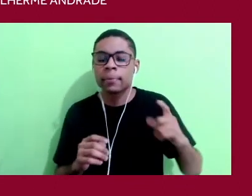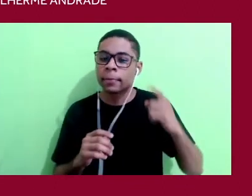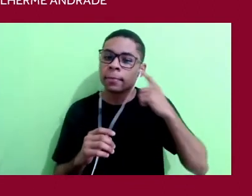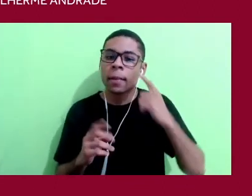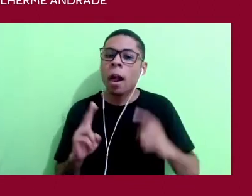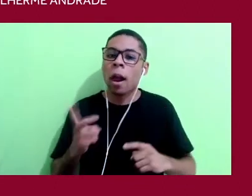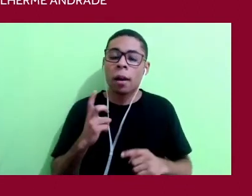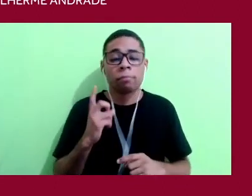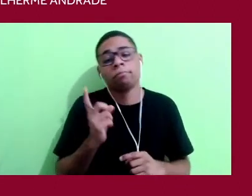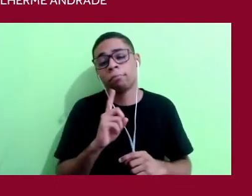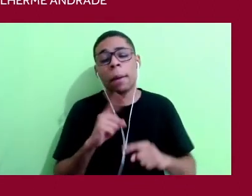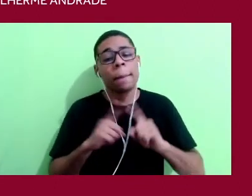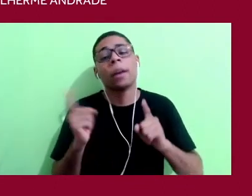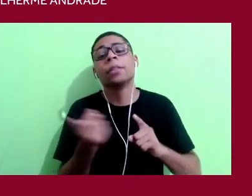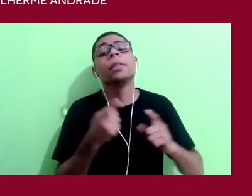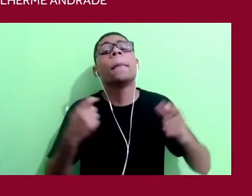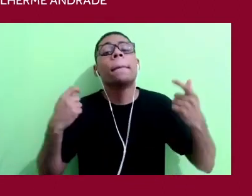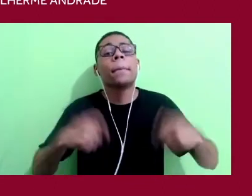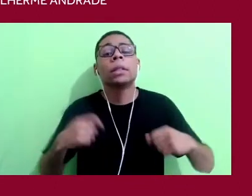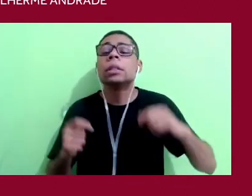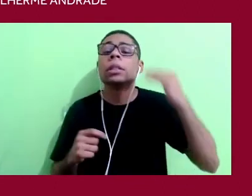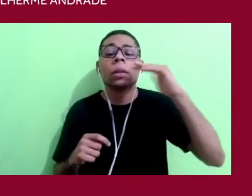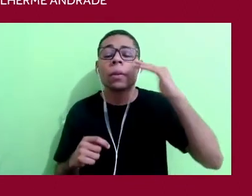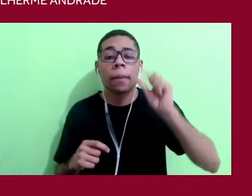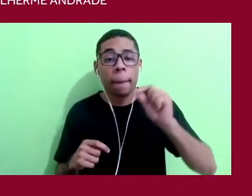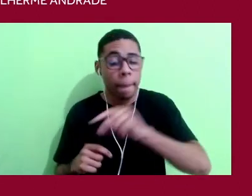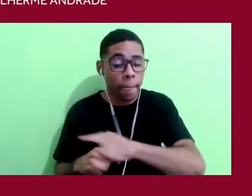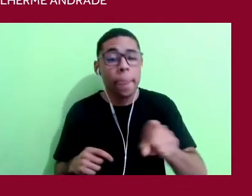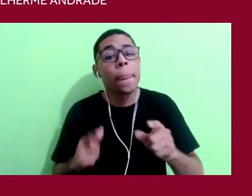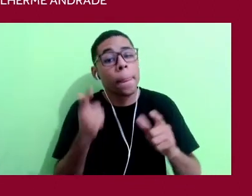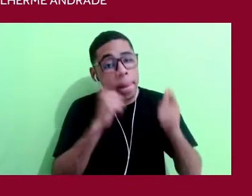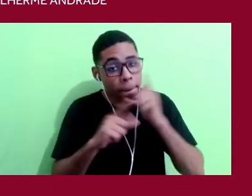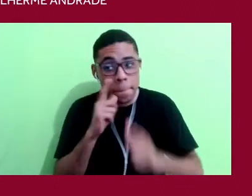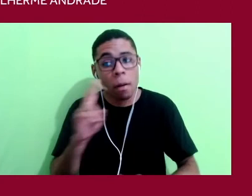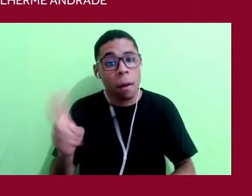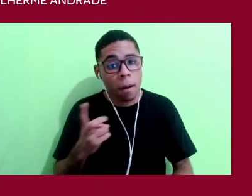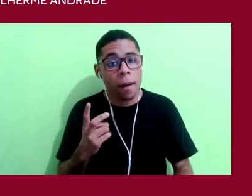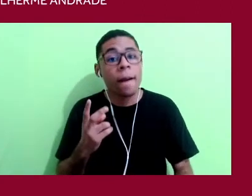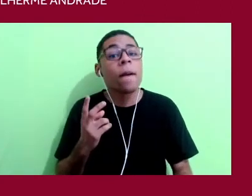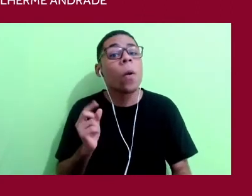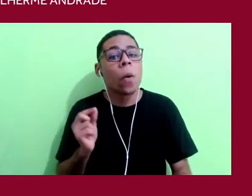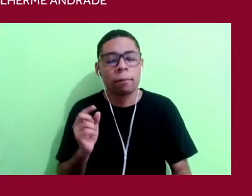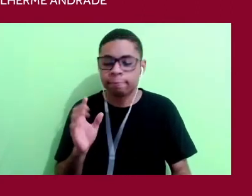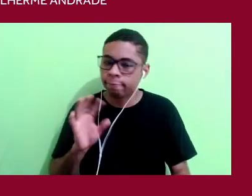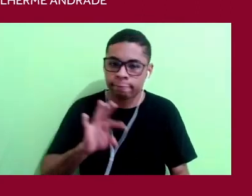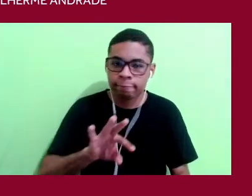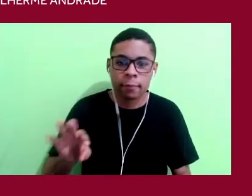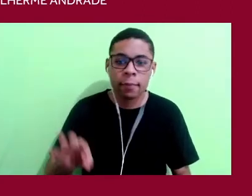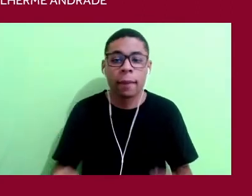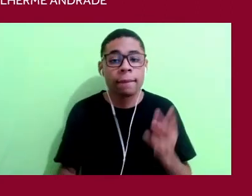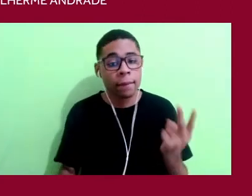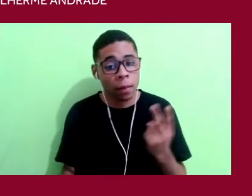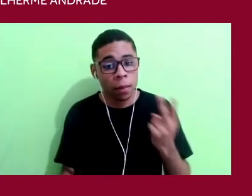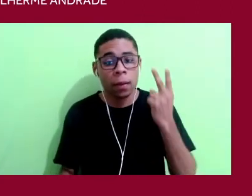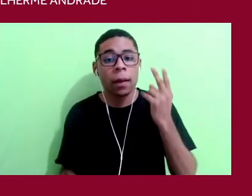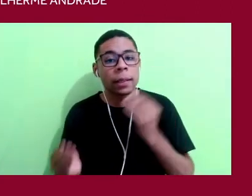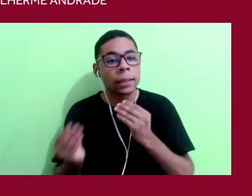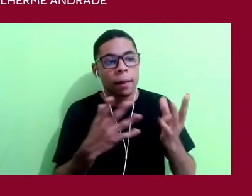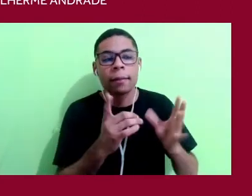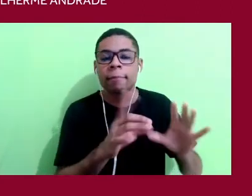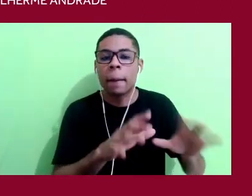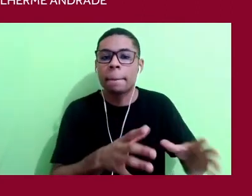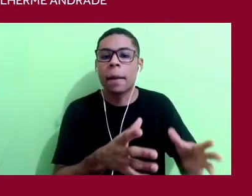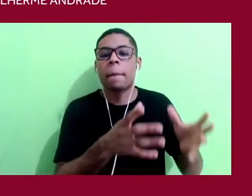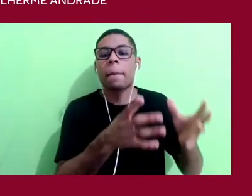É, mas a gente precisa entender que a gente consegue sim gerar valor, né? Gerar valor para nossa comunidade e